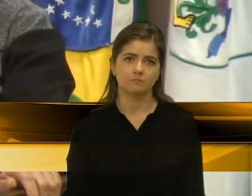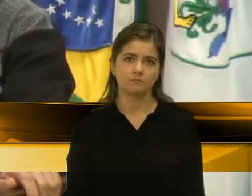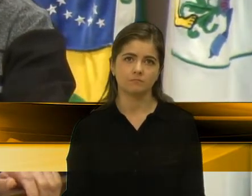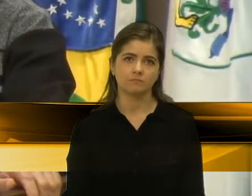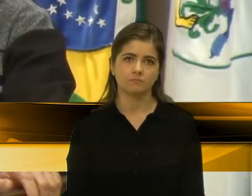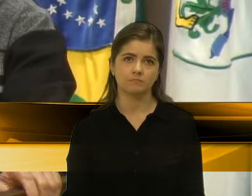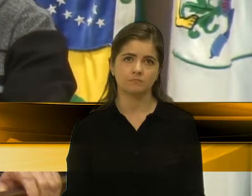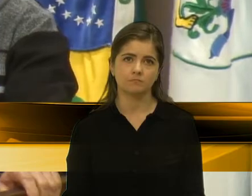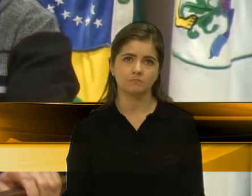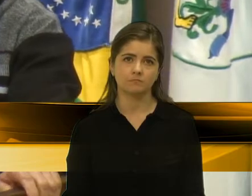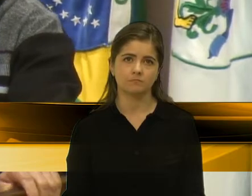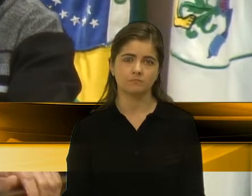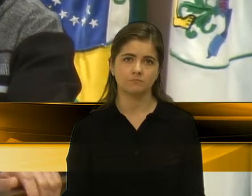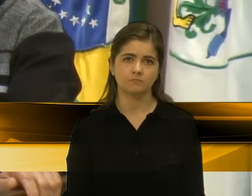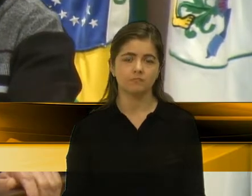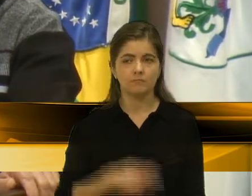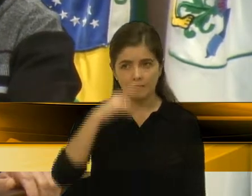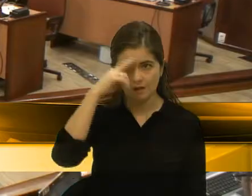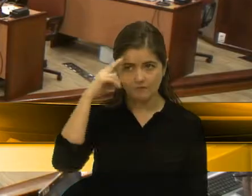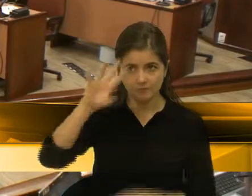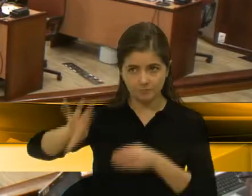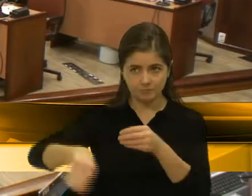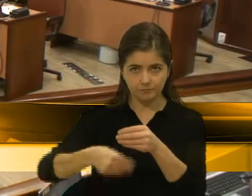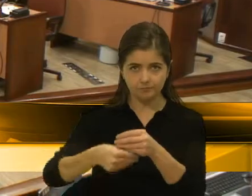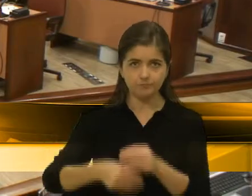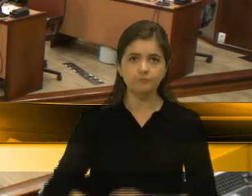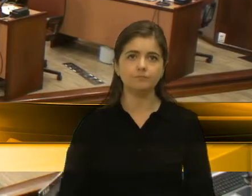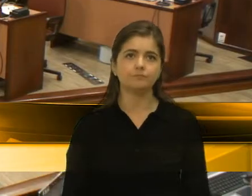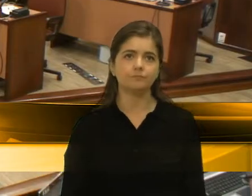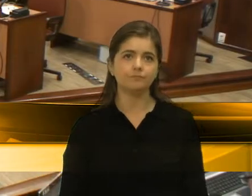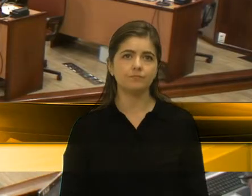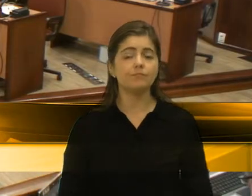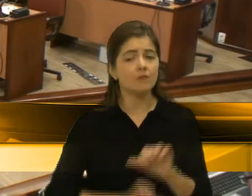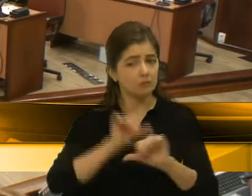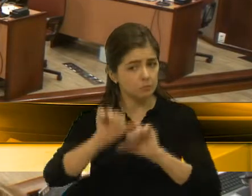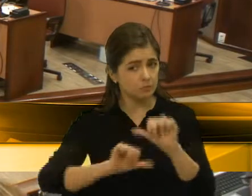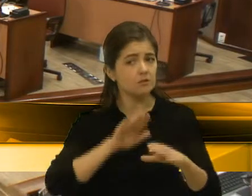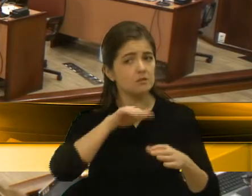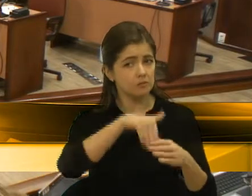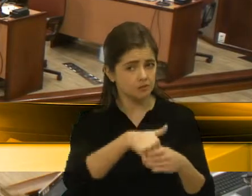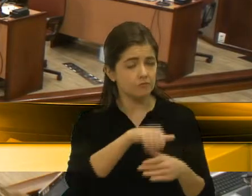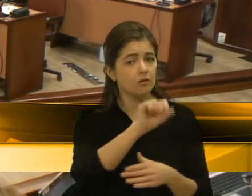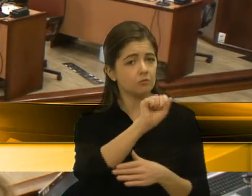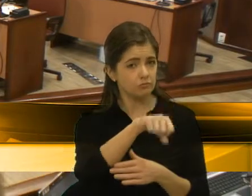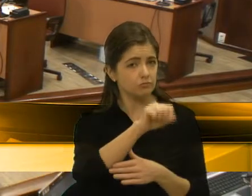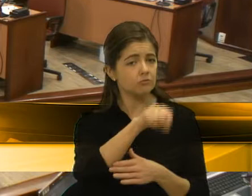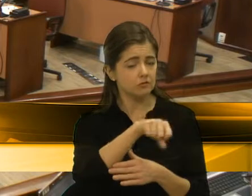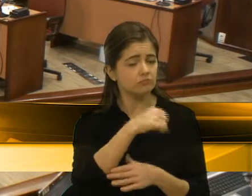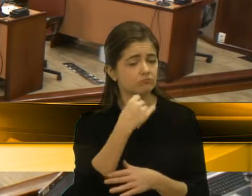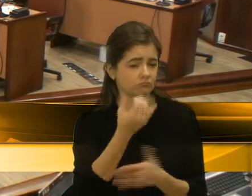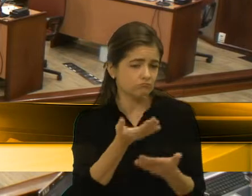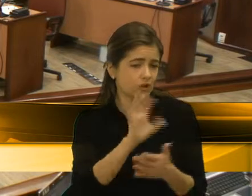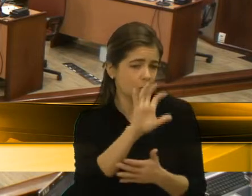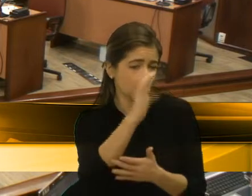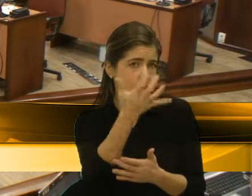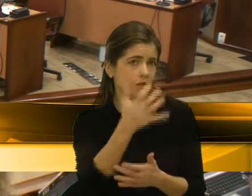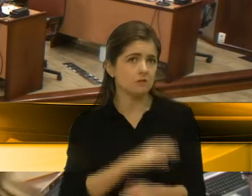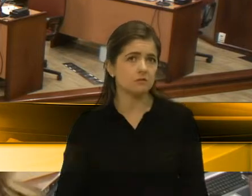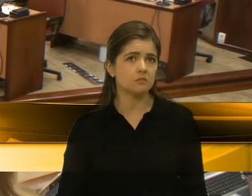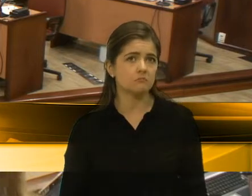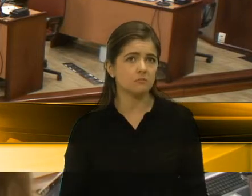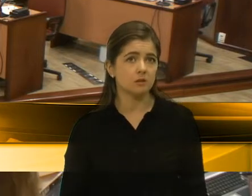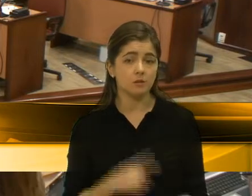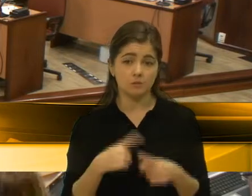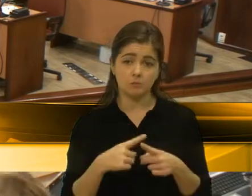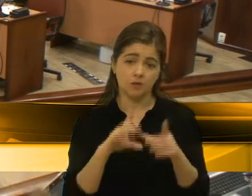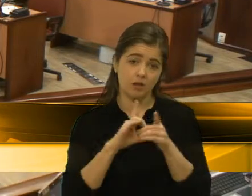Rafael Bento. Vereador Kiko, a mudança de voto, ela faz parte. Nós estamos vendo uma democracia, né? Quem sabe muitos que